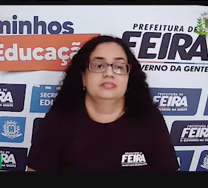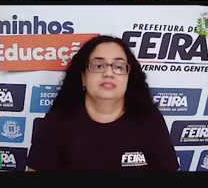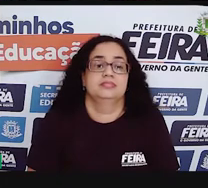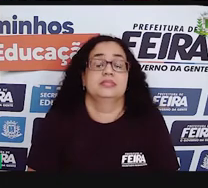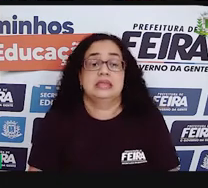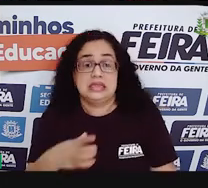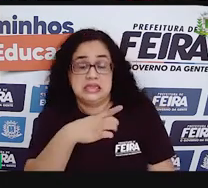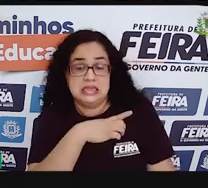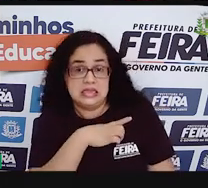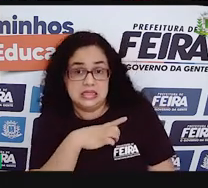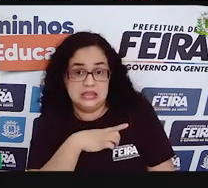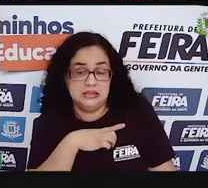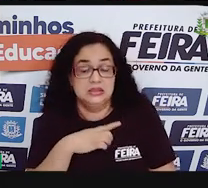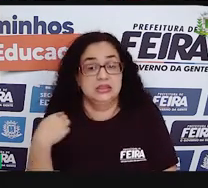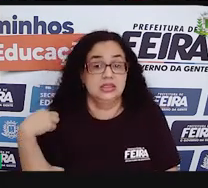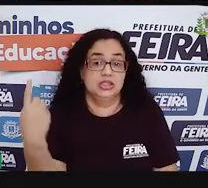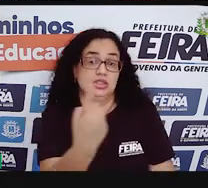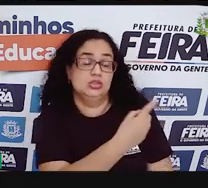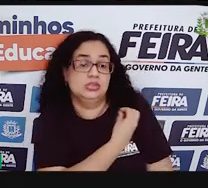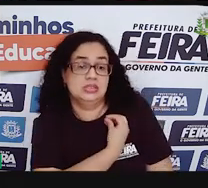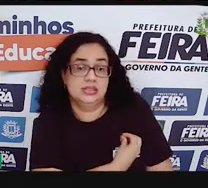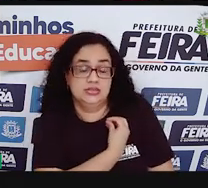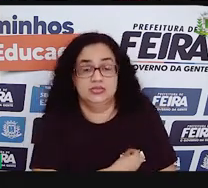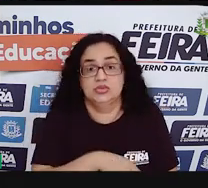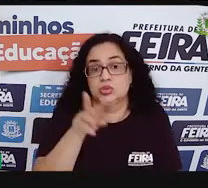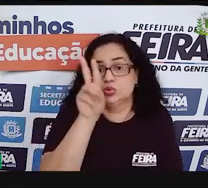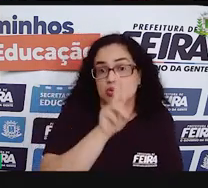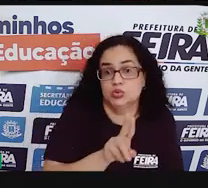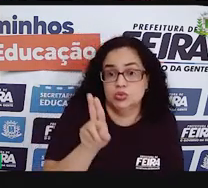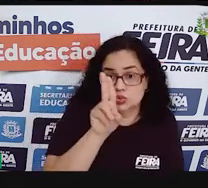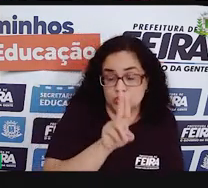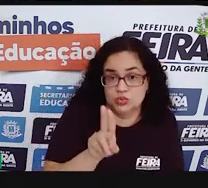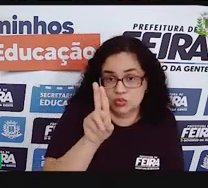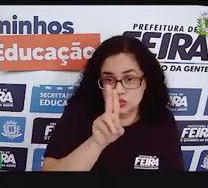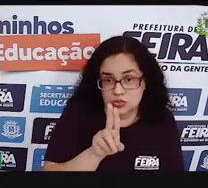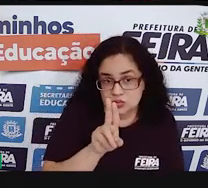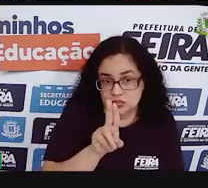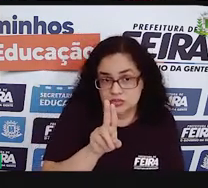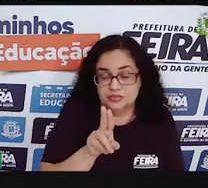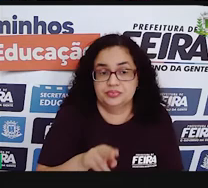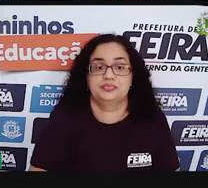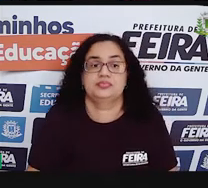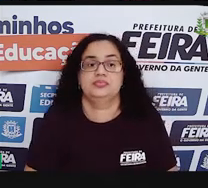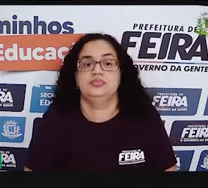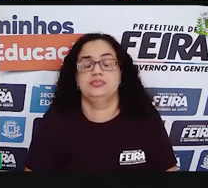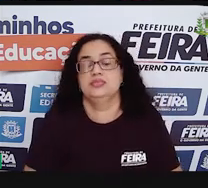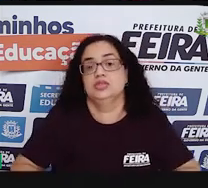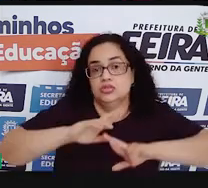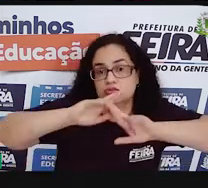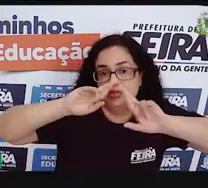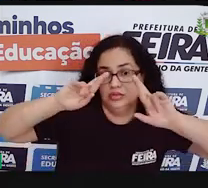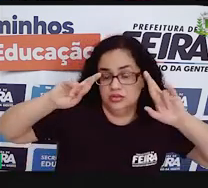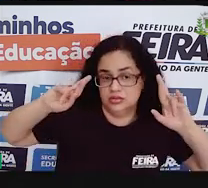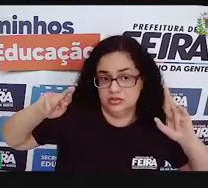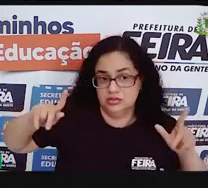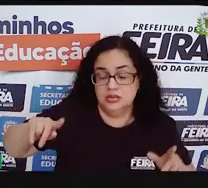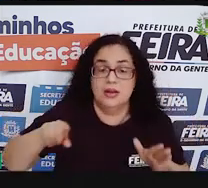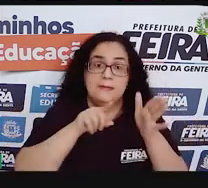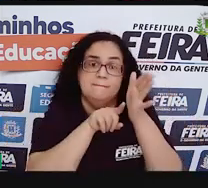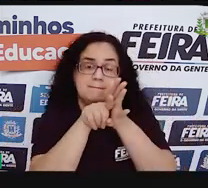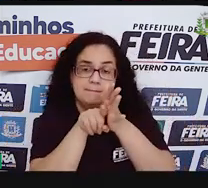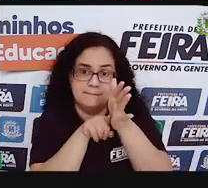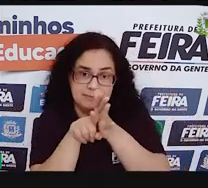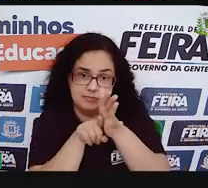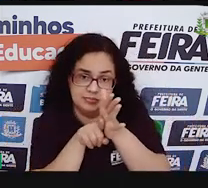serem colocados na nossa vida e utilizados para passar informações e dados de diferentes tipos de pesquisas,